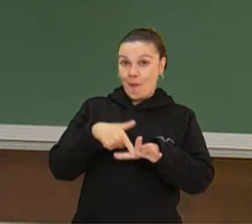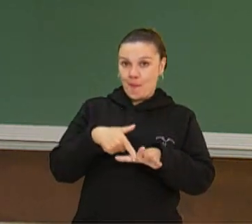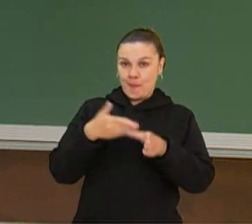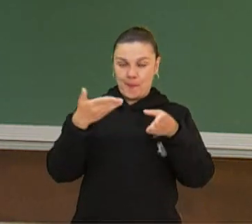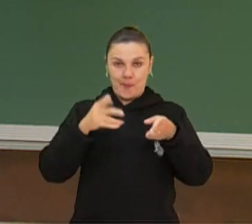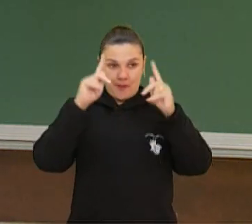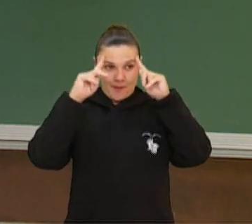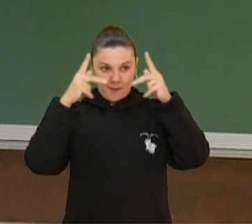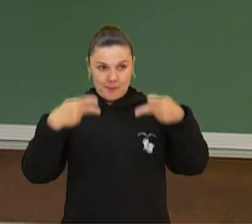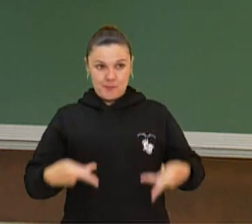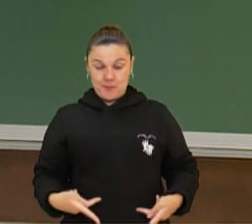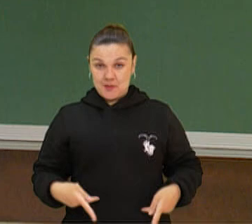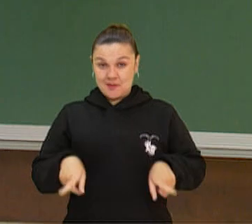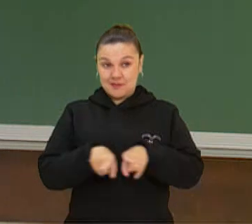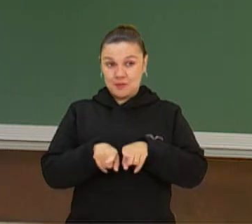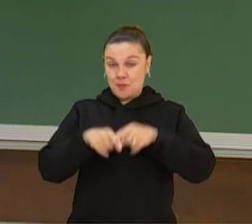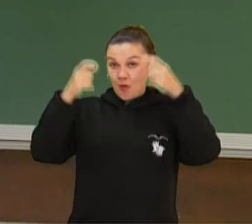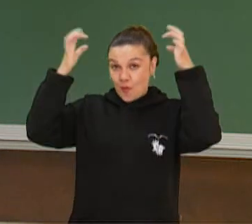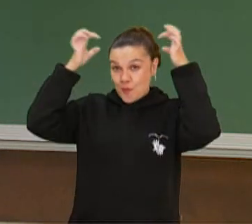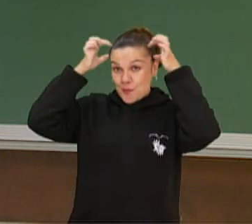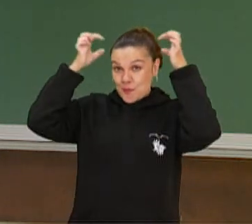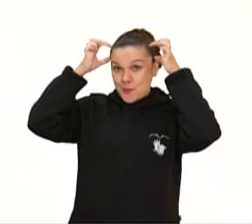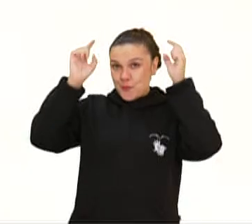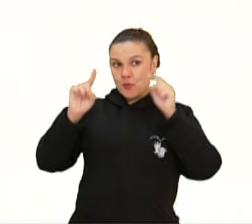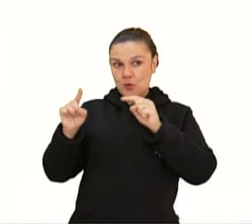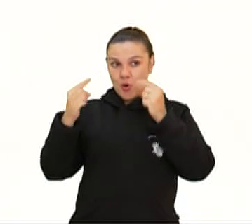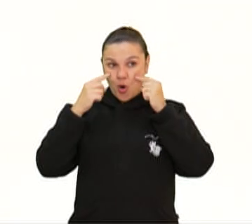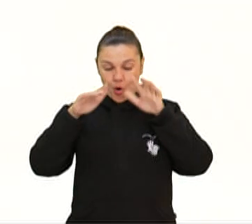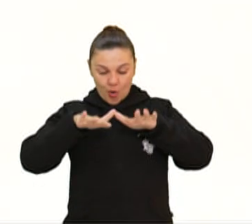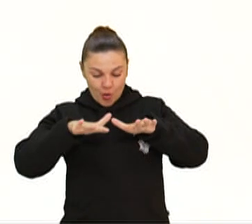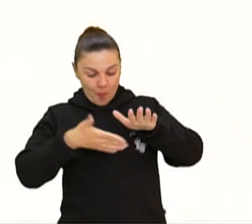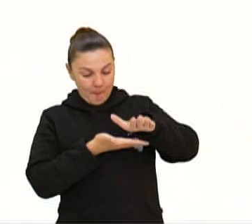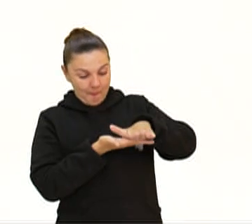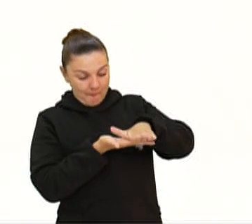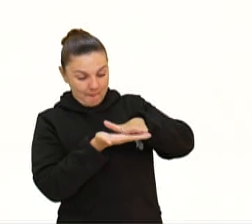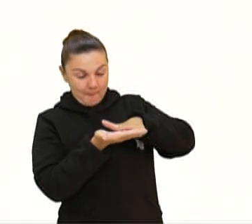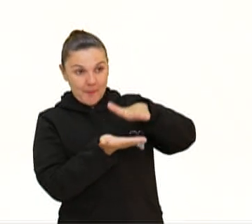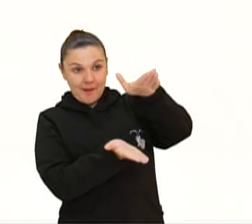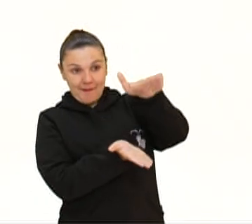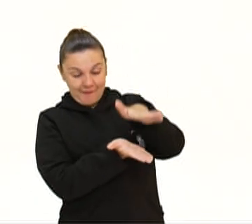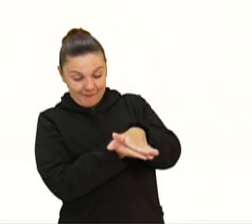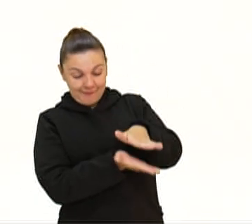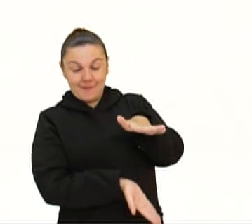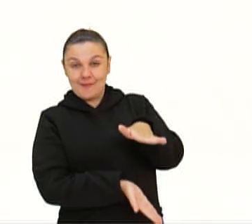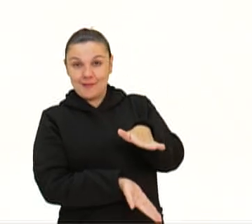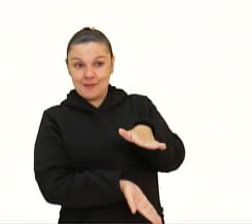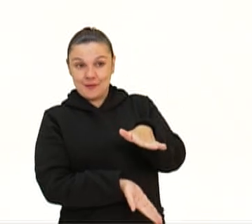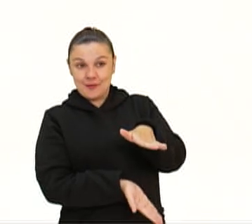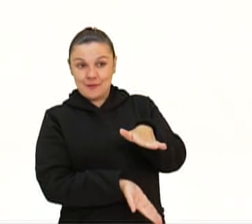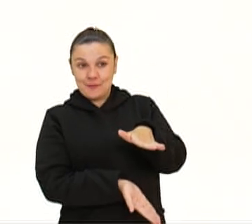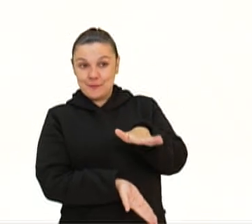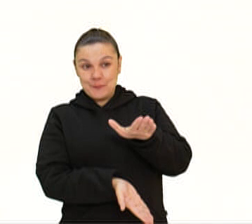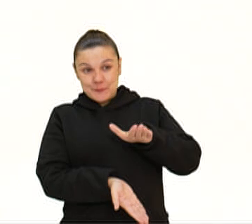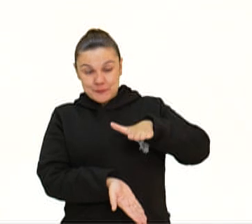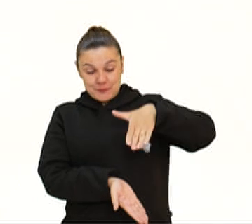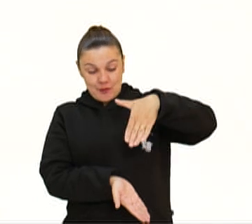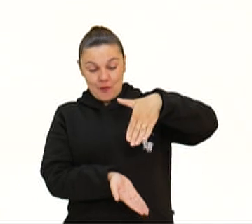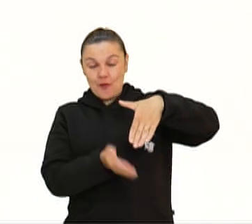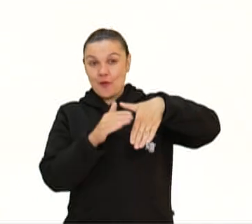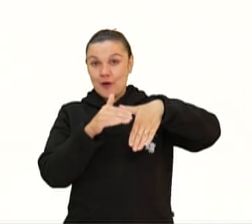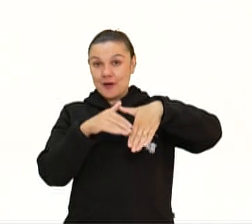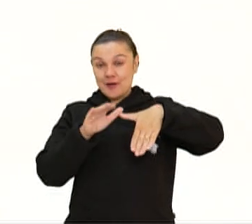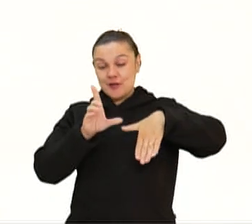caso é o homem, e o urso. Notem que toda a planta do pé vai ficar sobre o solo. Nós vamos ter